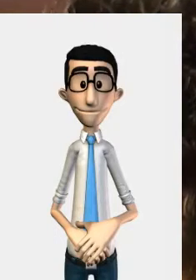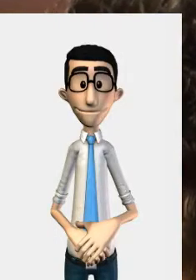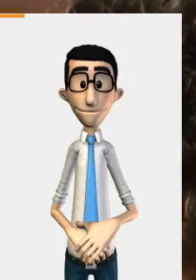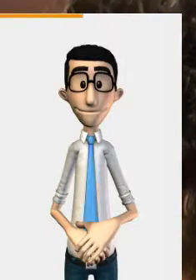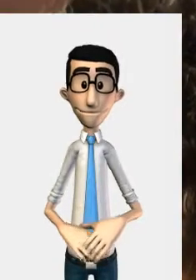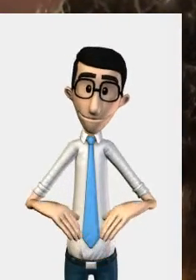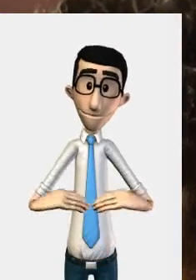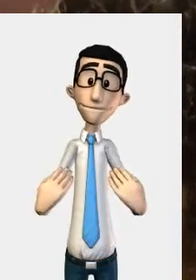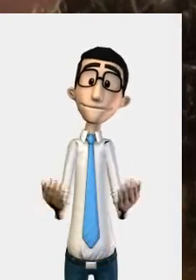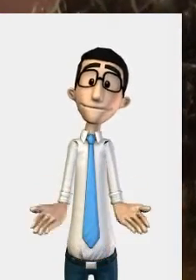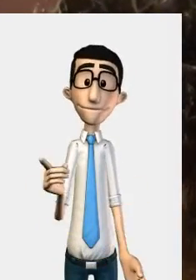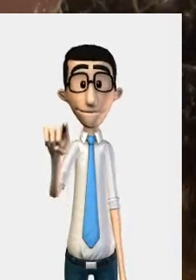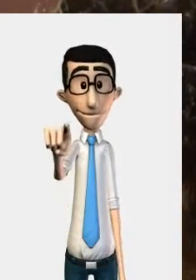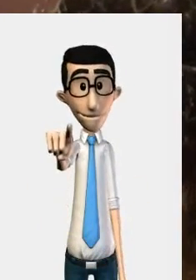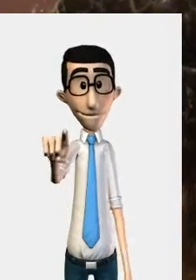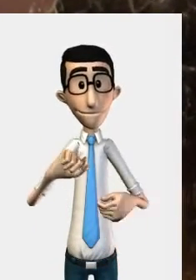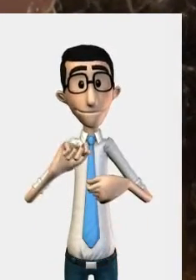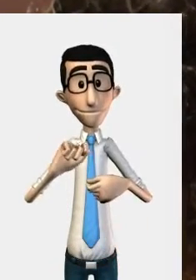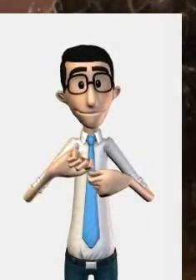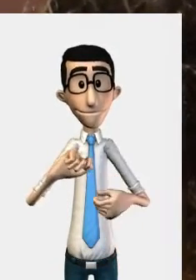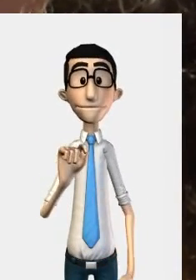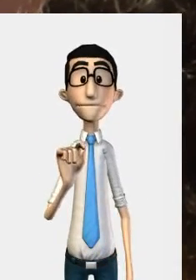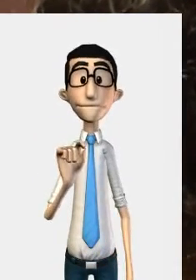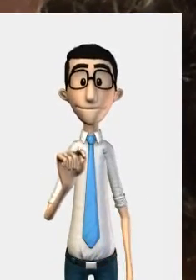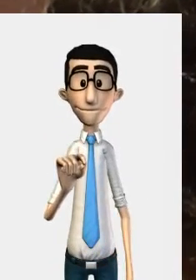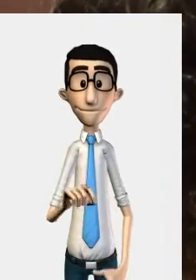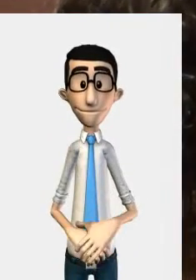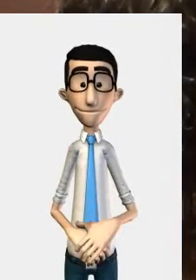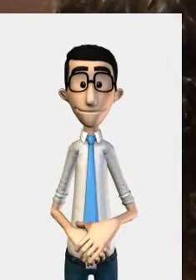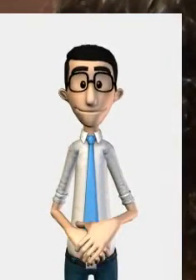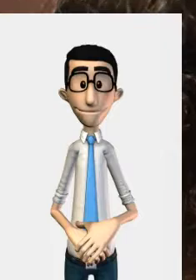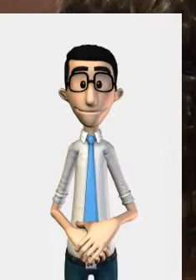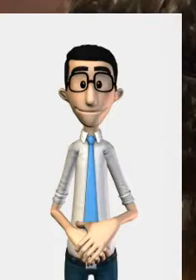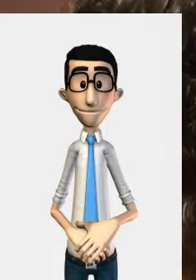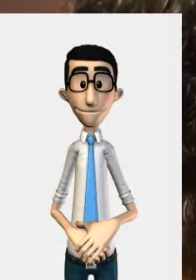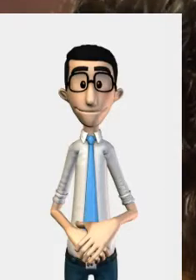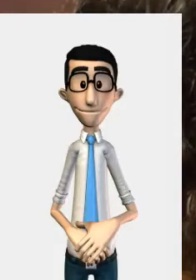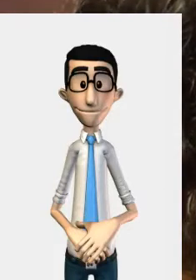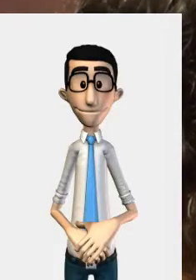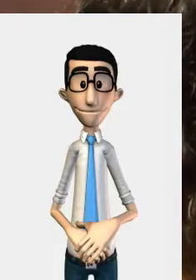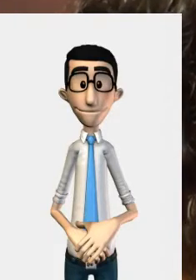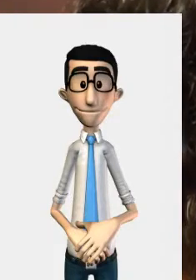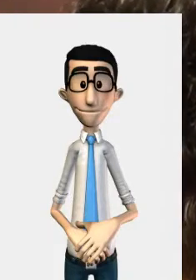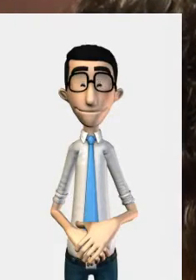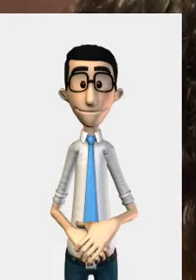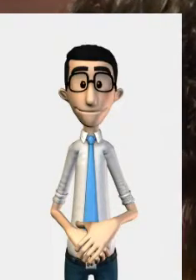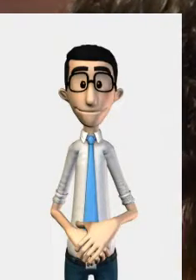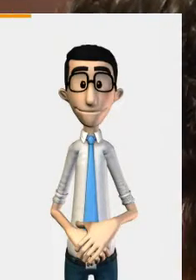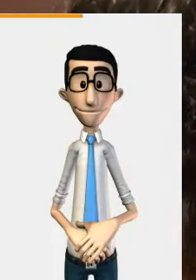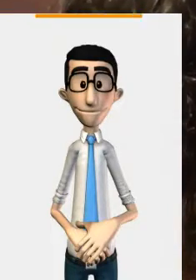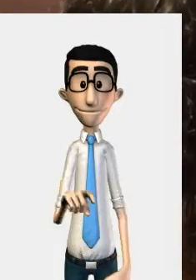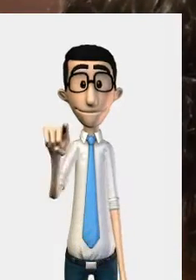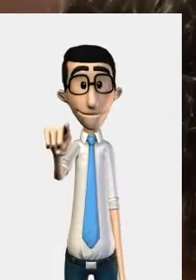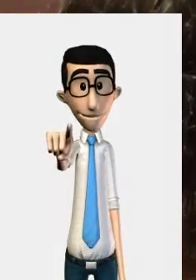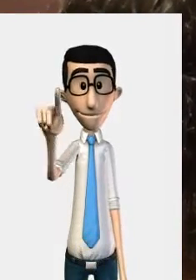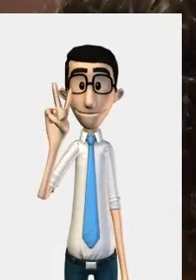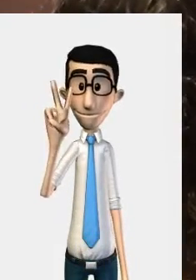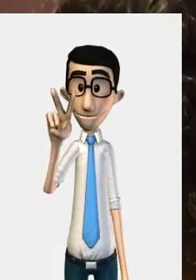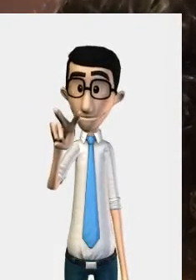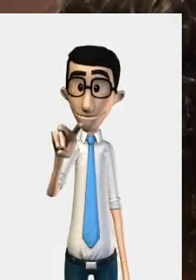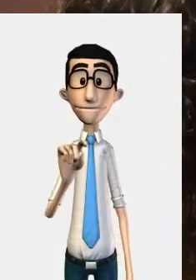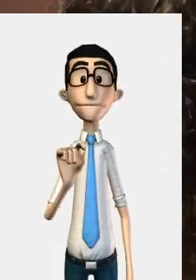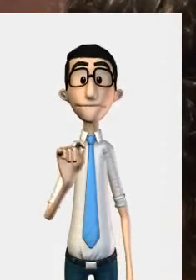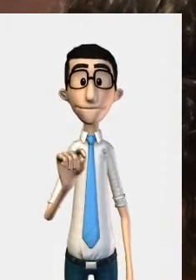das tarefas do profissional treinar pais. Então se eu tenho profissionais que não estão fazendo isso ou que acham que